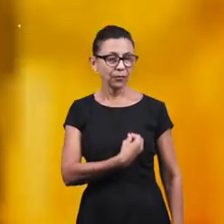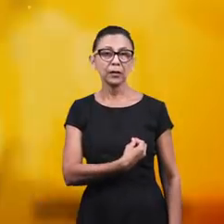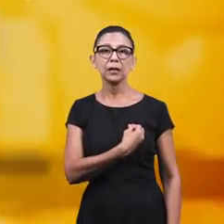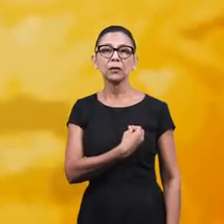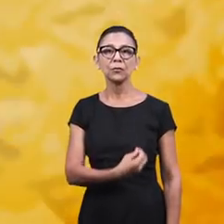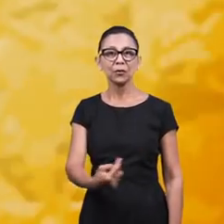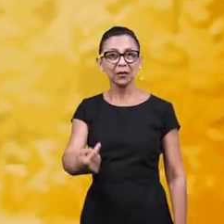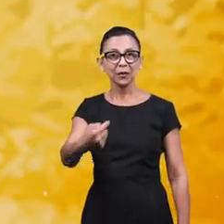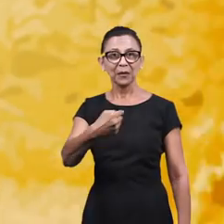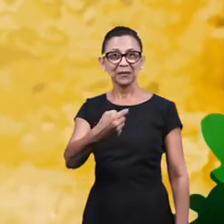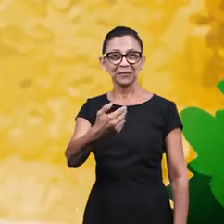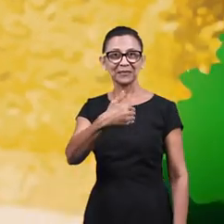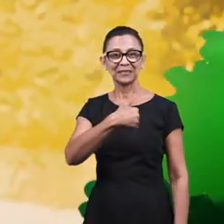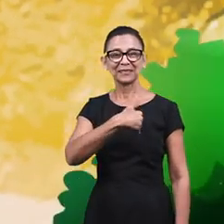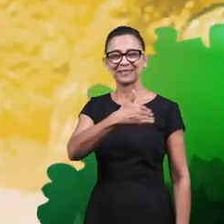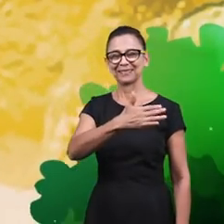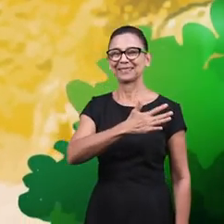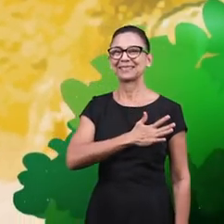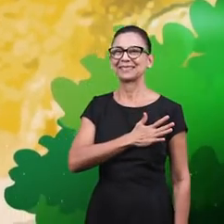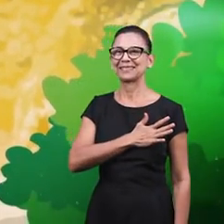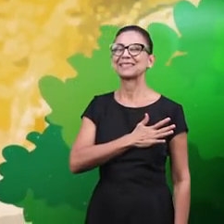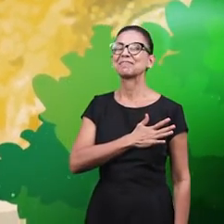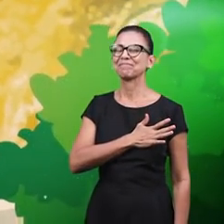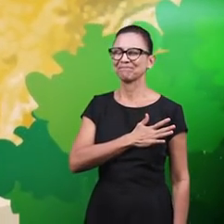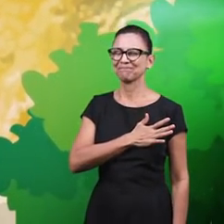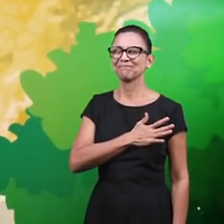de Jesus essa vida